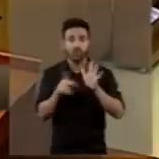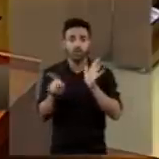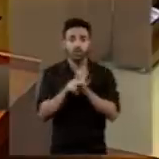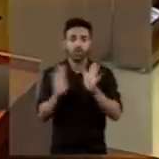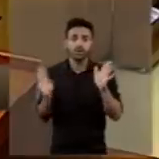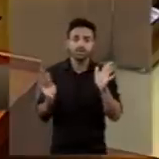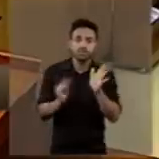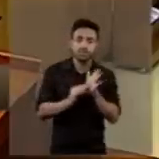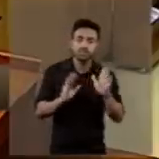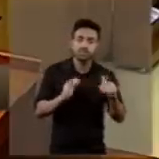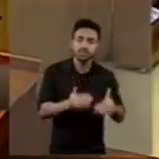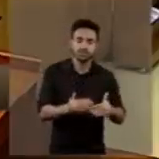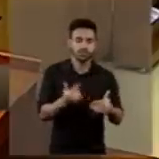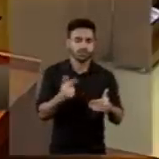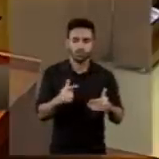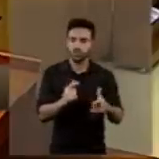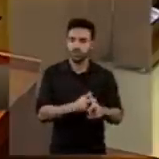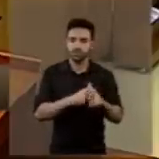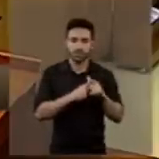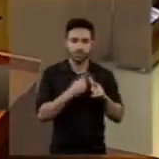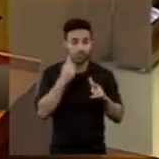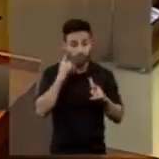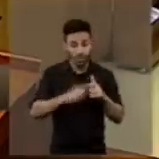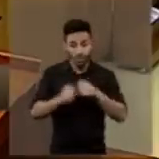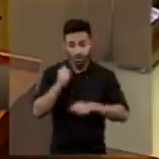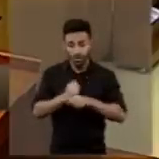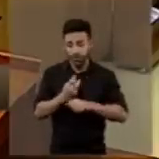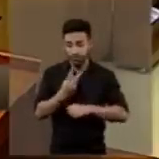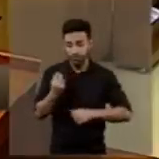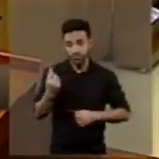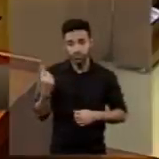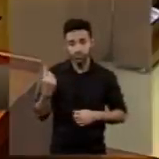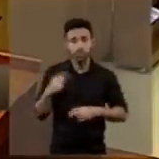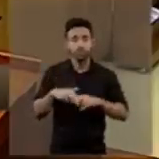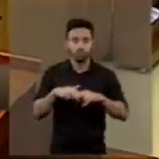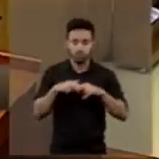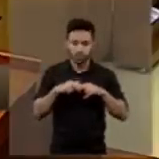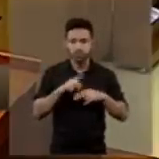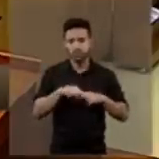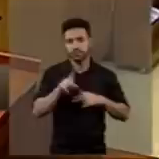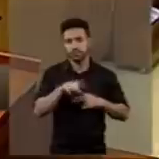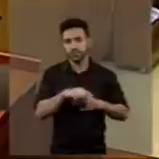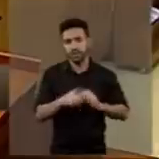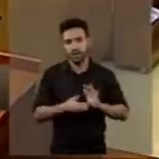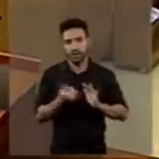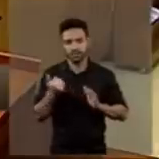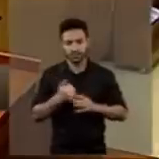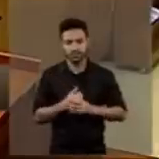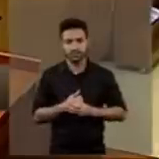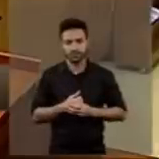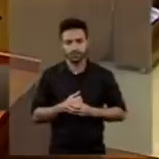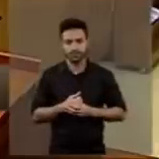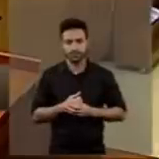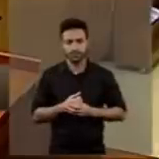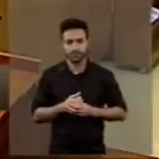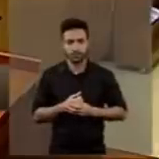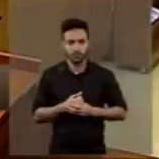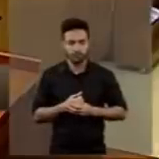nova, efeito suspensivo. Não, lá de 2001, já impugnado. Foi. E por isso foi impugnado. Foi impugnado na inicial?